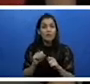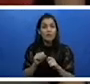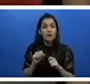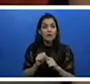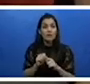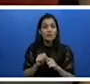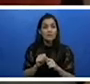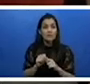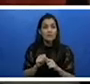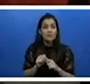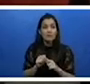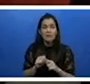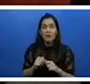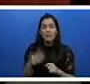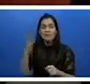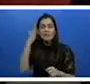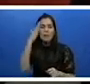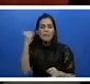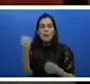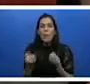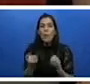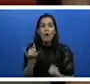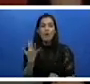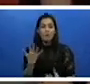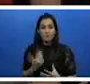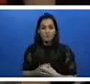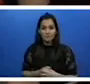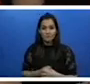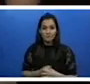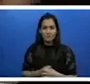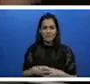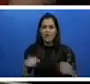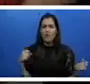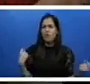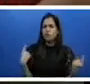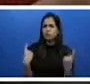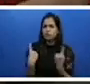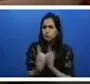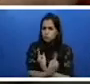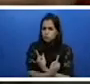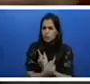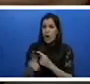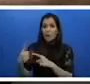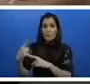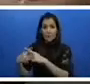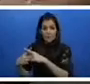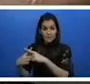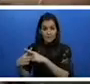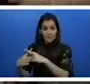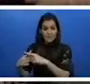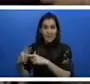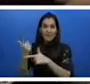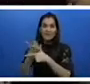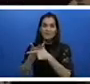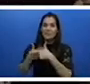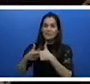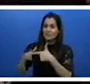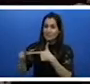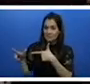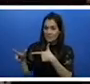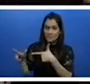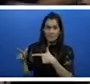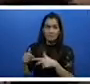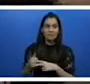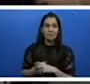conta inversa para saber. Qual é o inverso da multiplicação? A divisão. Então, o que eu